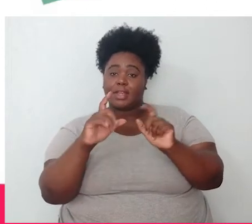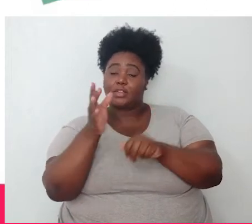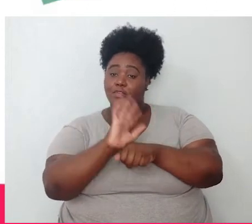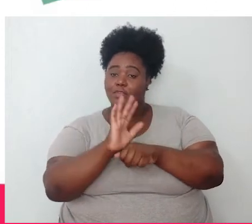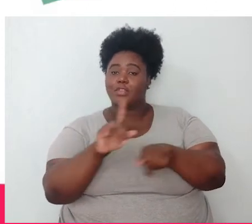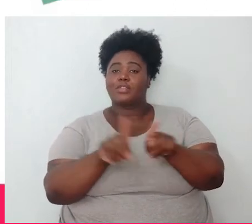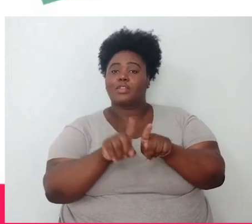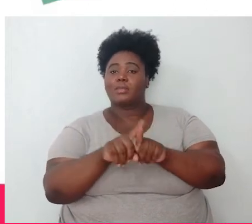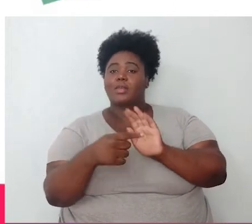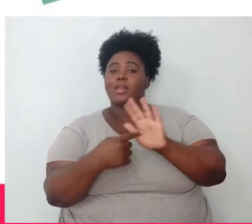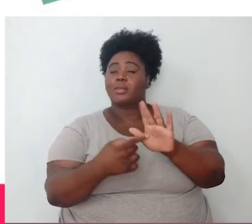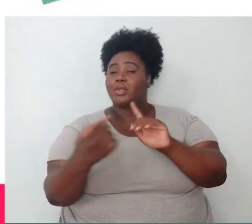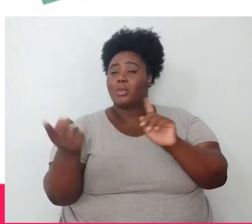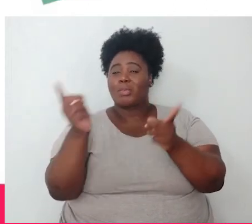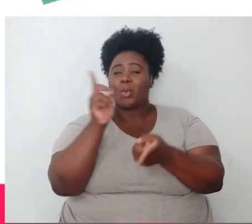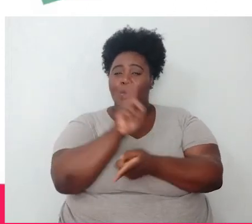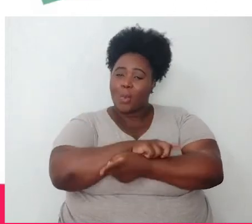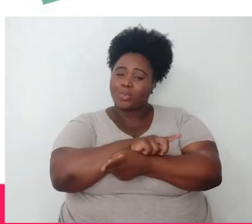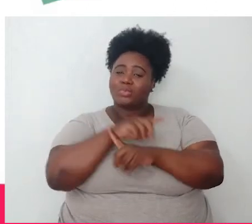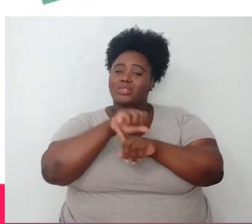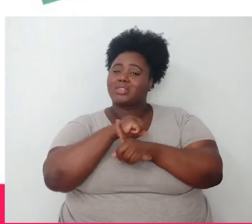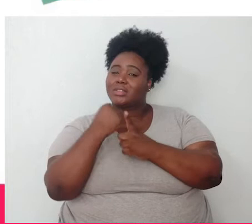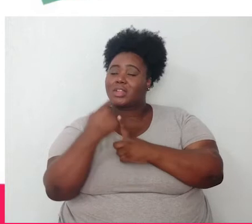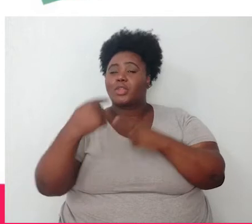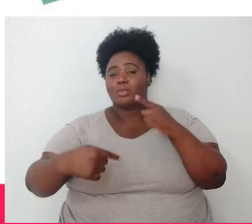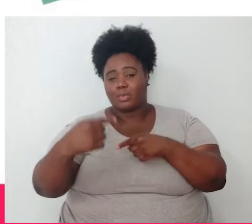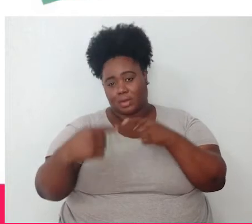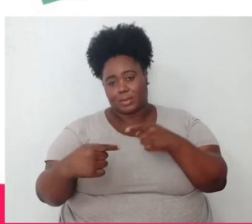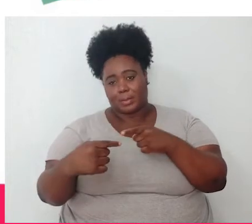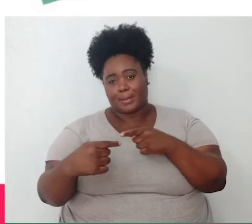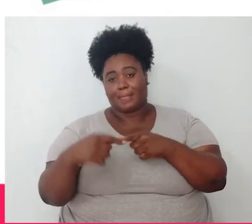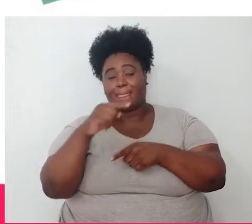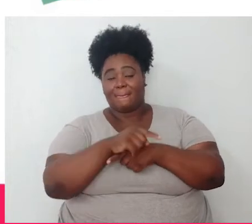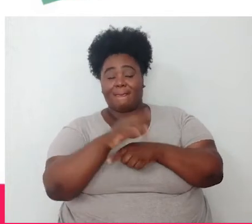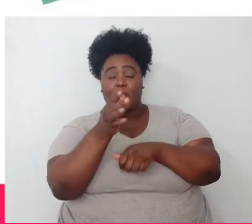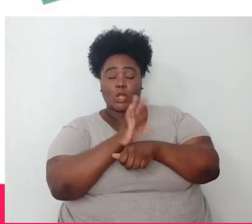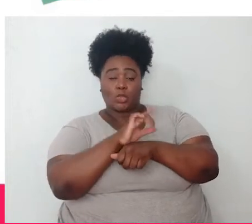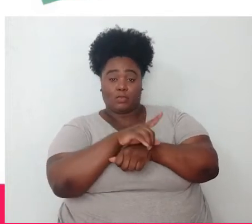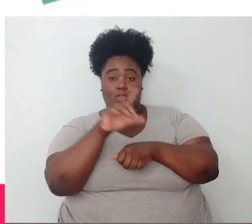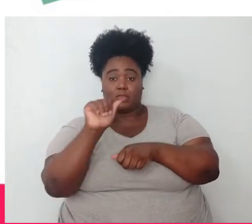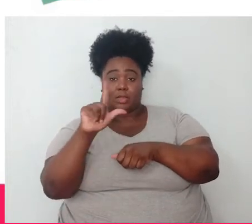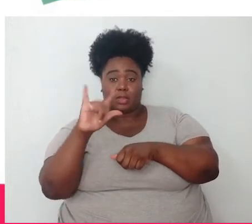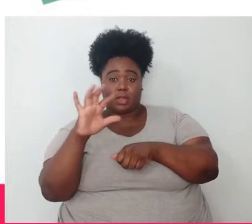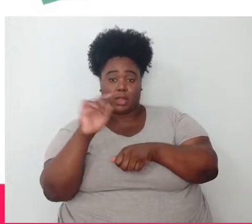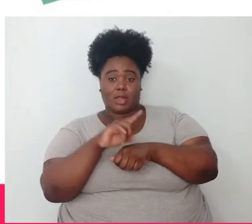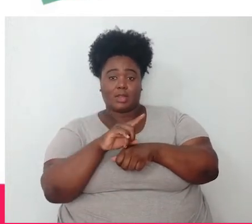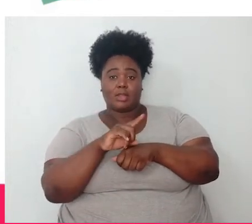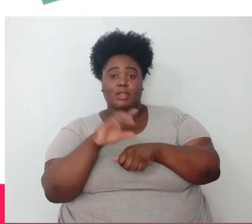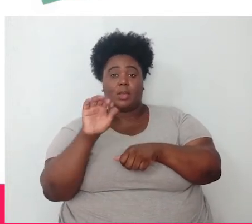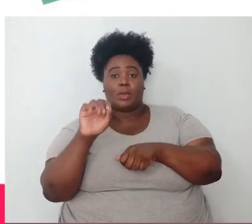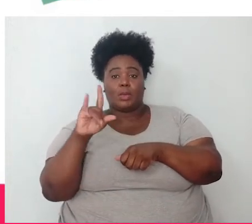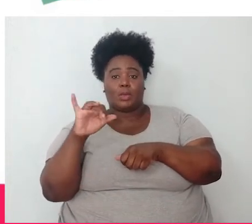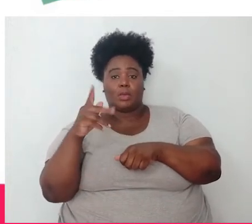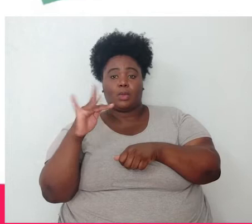que apontam para as contradições sociopolíticas do Brasil. No vídeo do Alício Chá Olímpico,